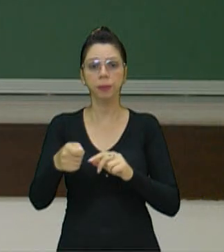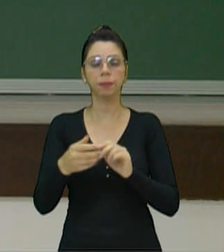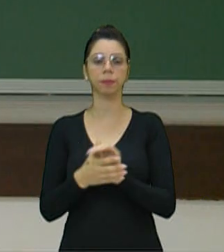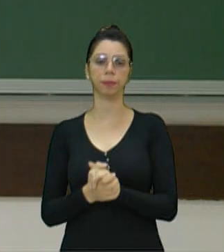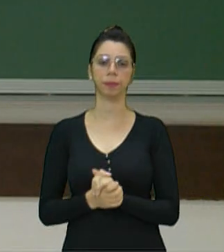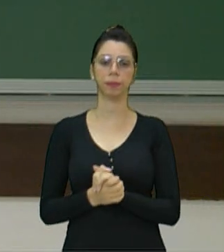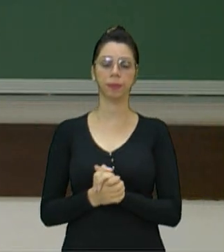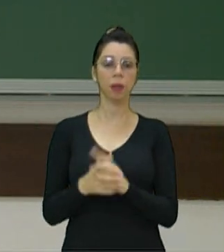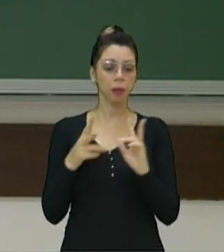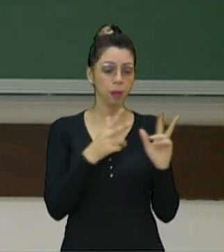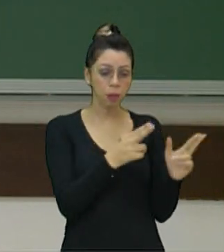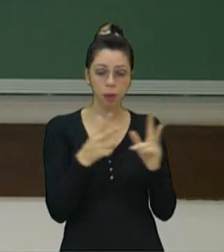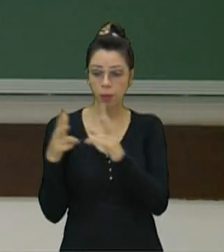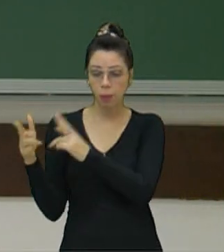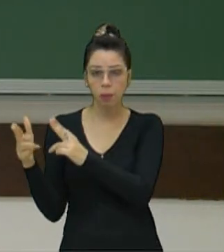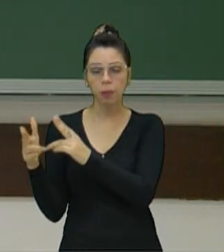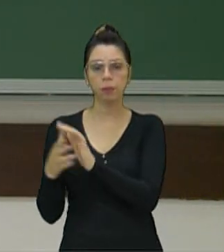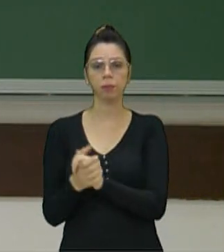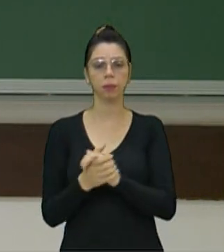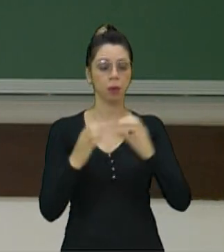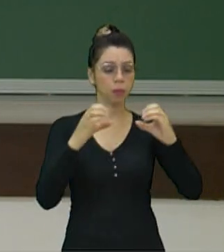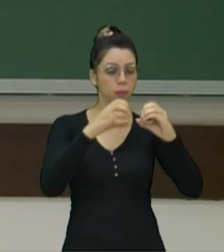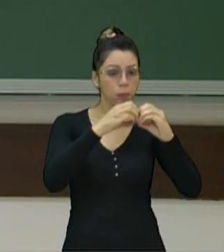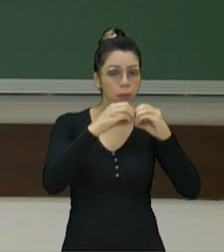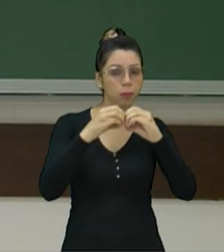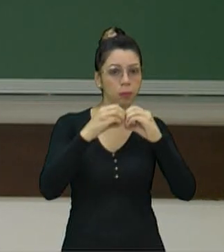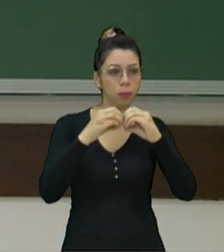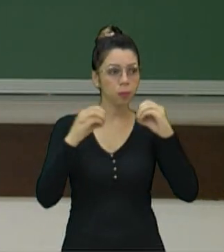tornam igual ao seu progenitor.